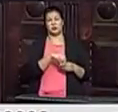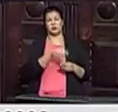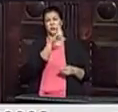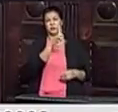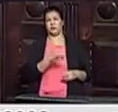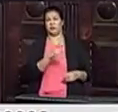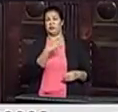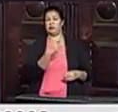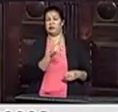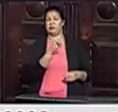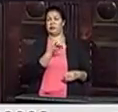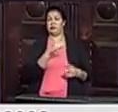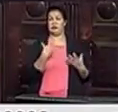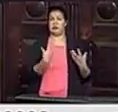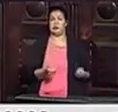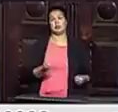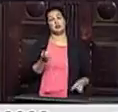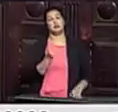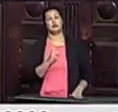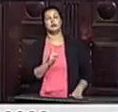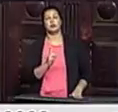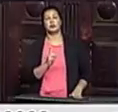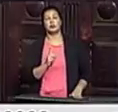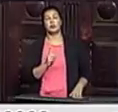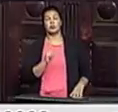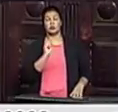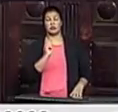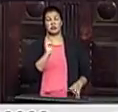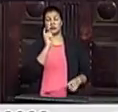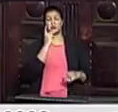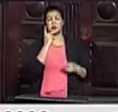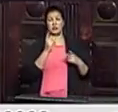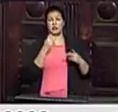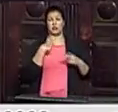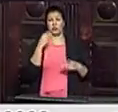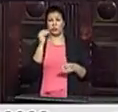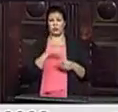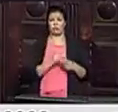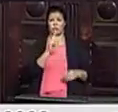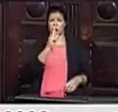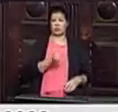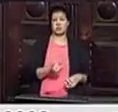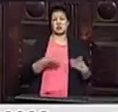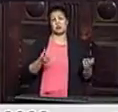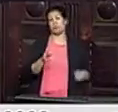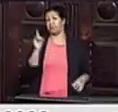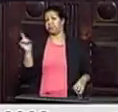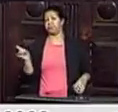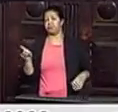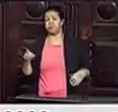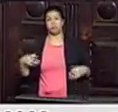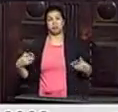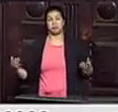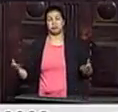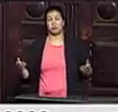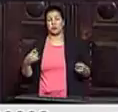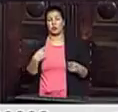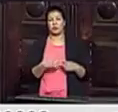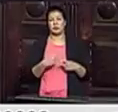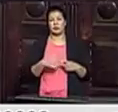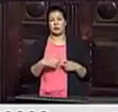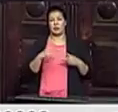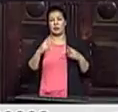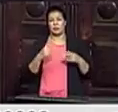de dizer se estou votando nesse ou naquele, porque estarão dentro do biombo